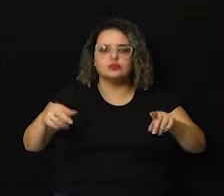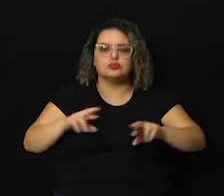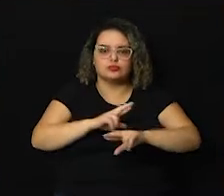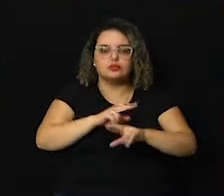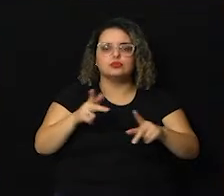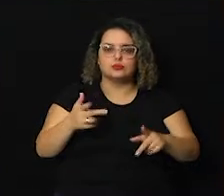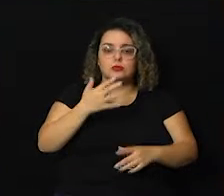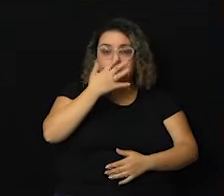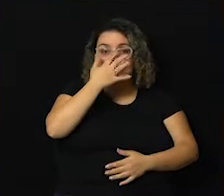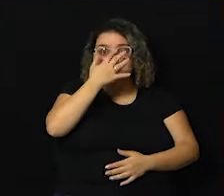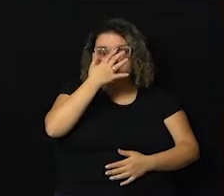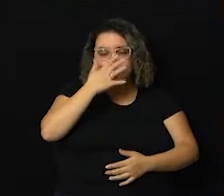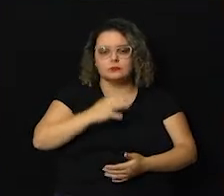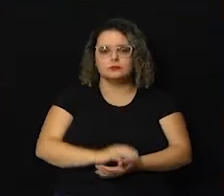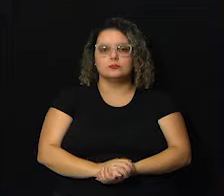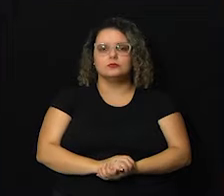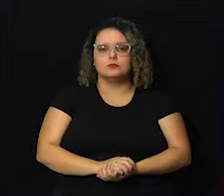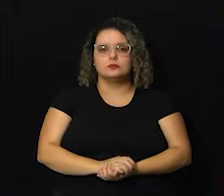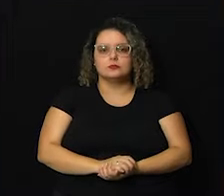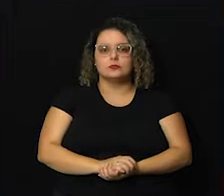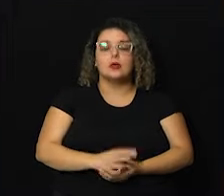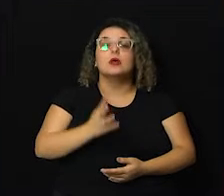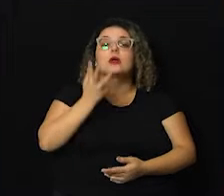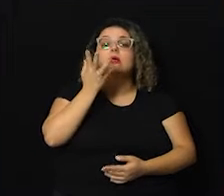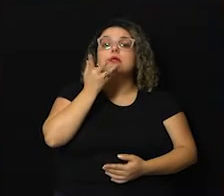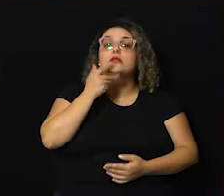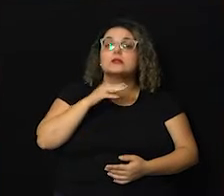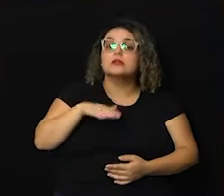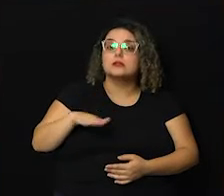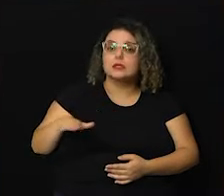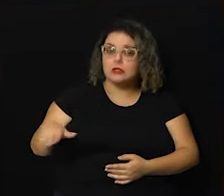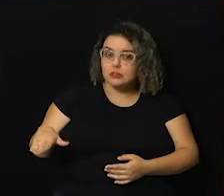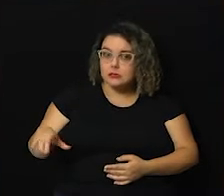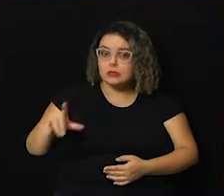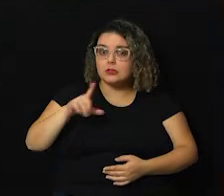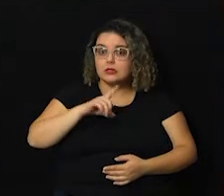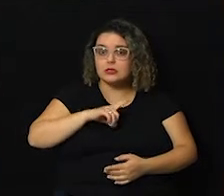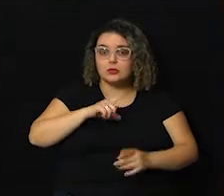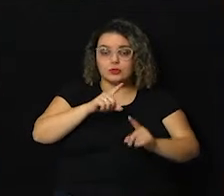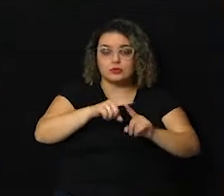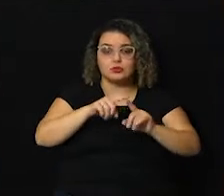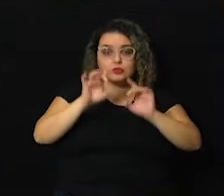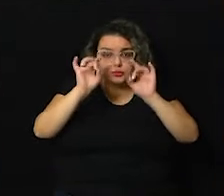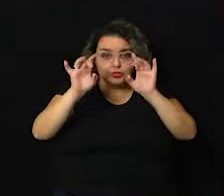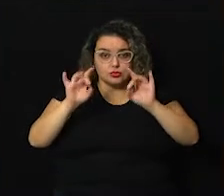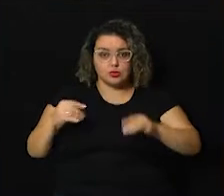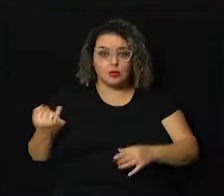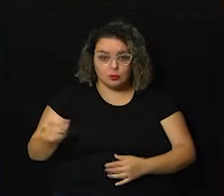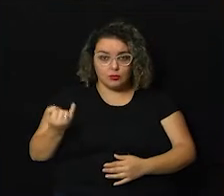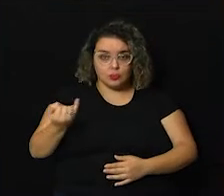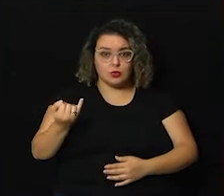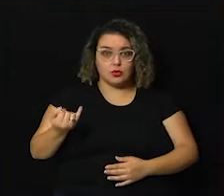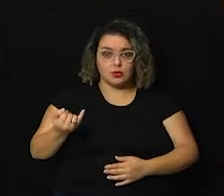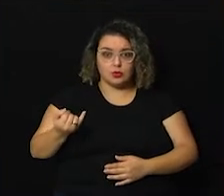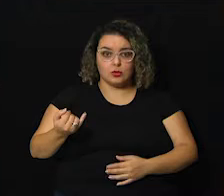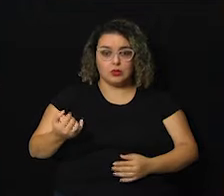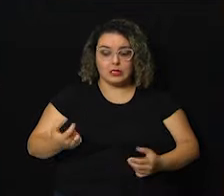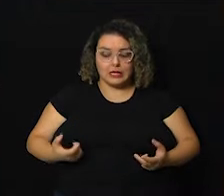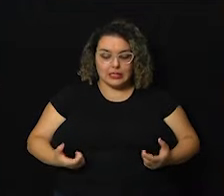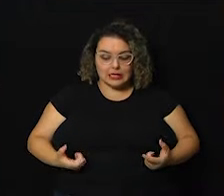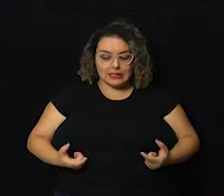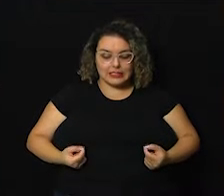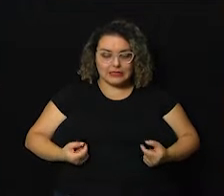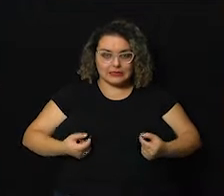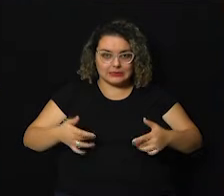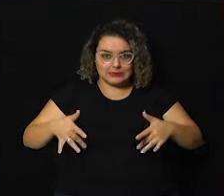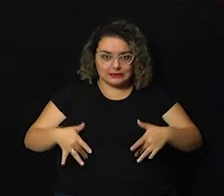renal, né? Vale a pena chamar a atenção que na criança existe um tipo muito especial e bastante importante de câncer do